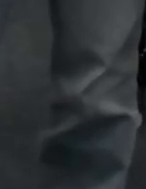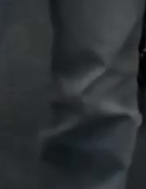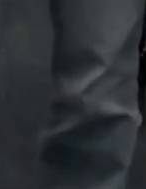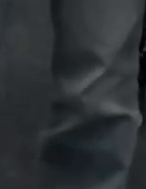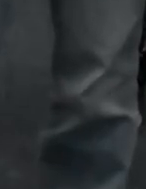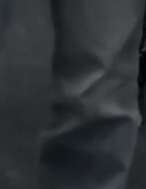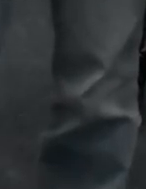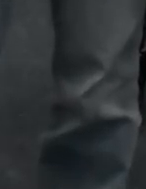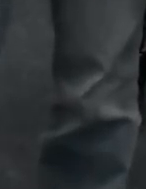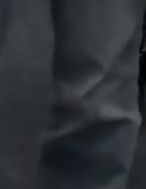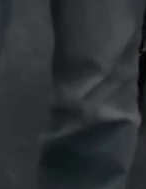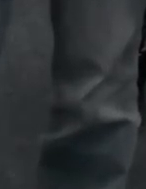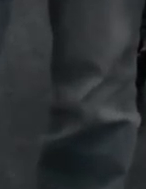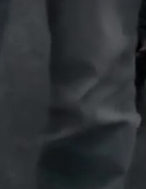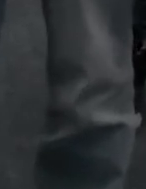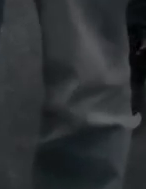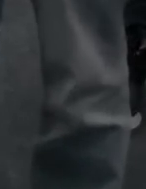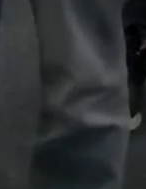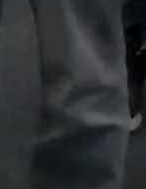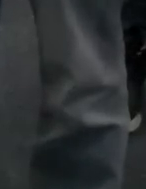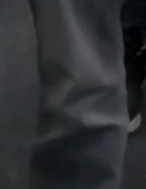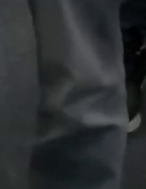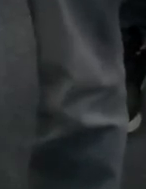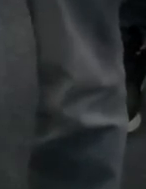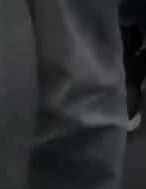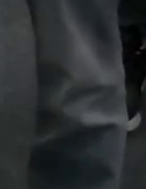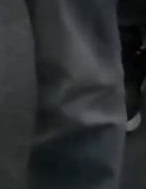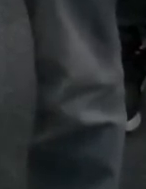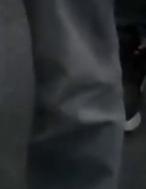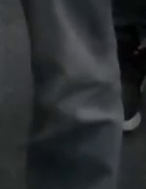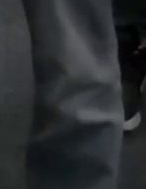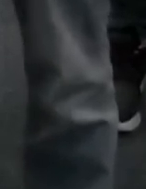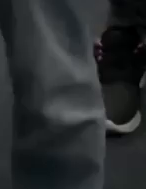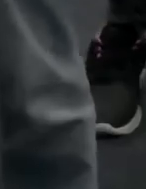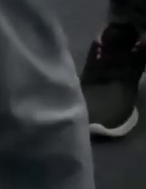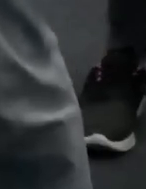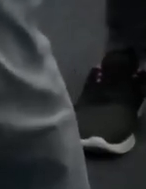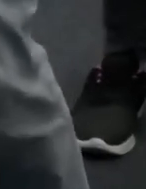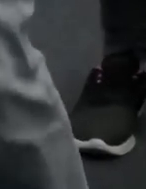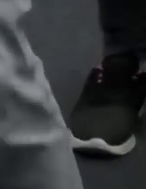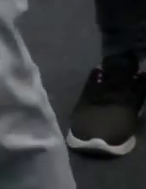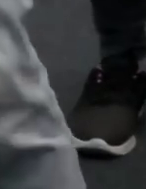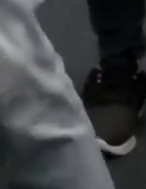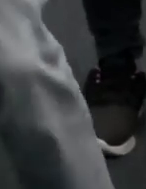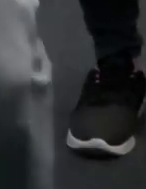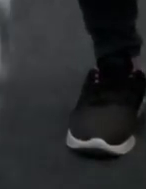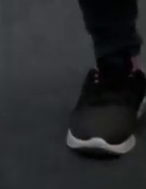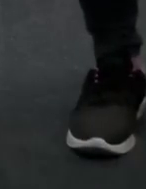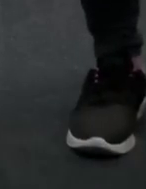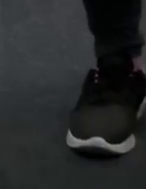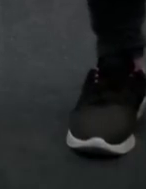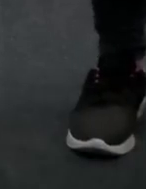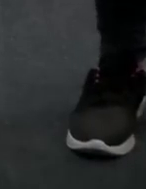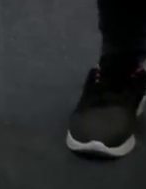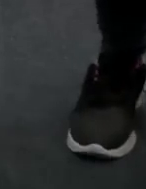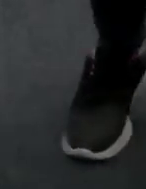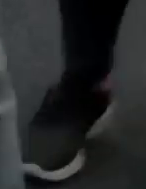vaquinha para comprar cesta básica com a cadeira de roda comprar uma prótese ou pensionista